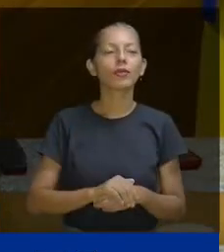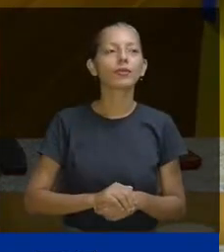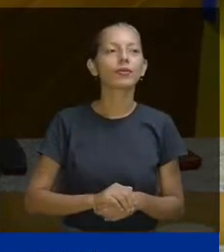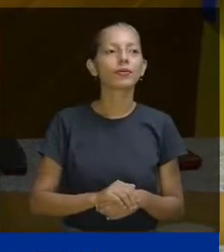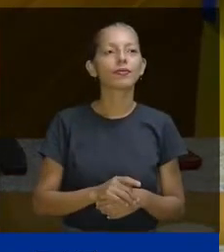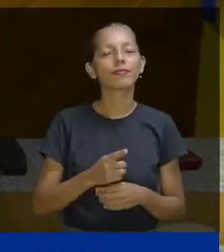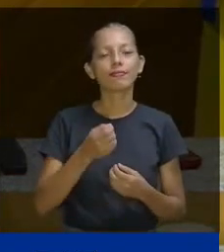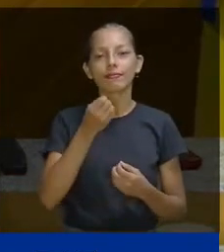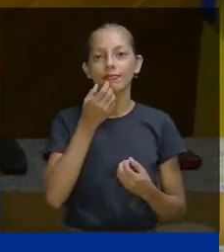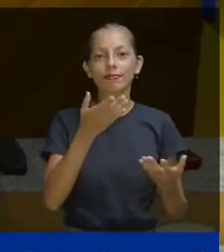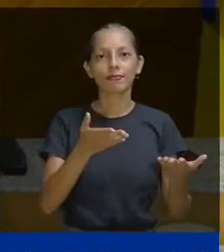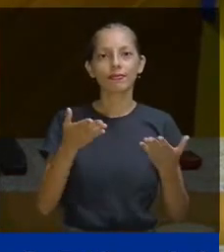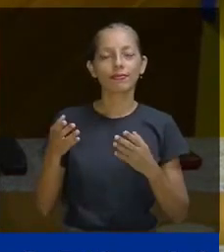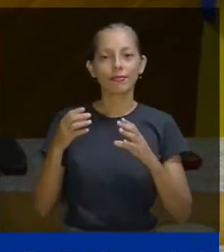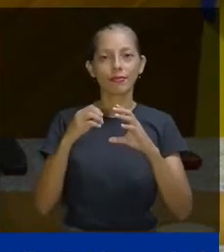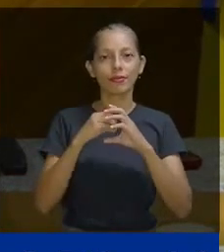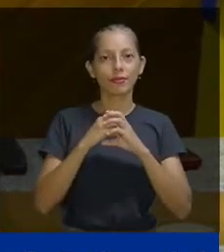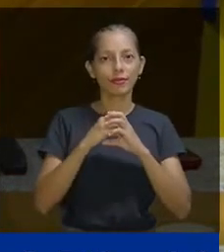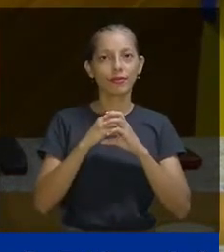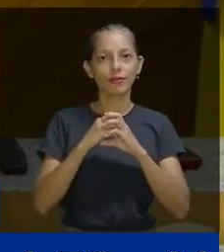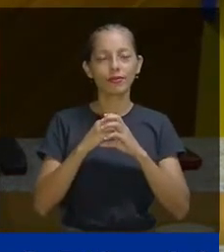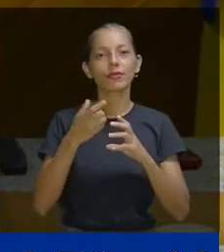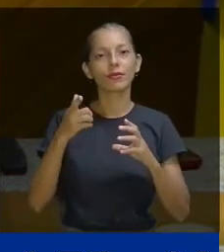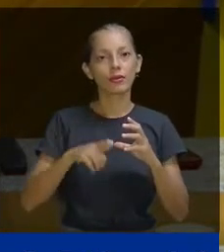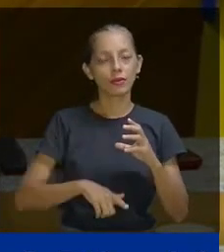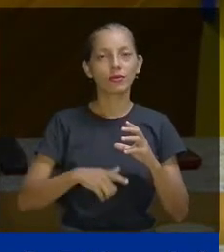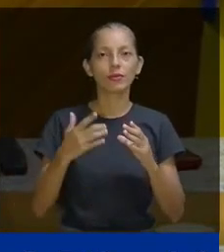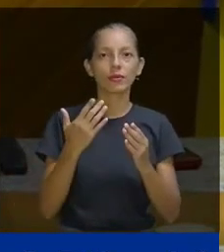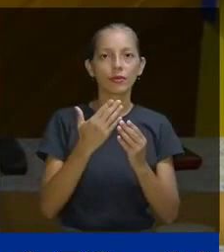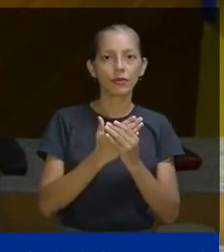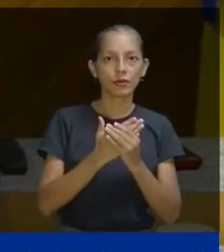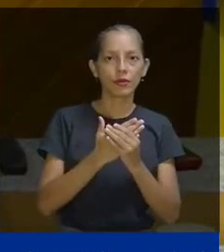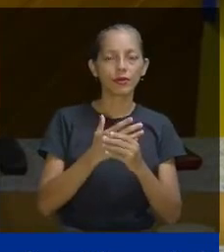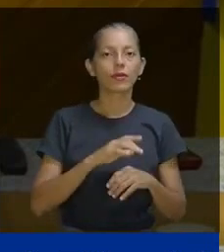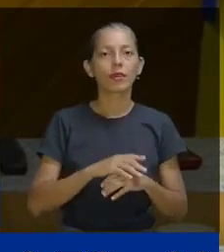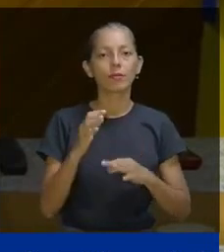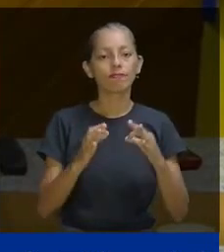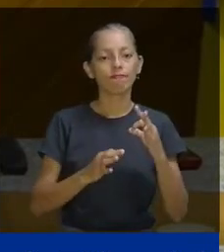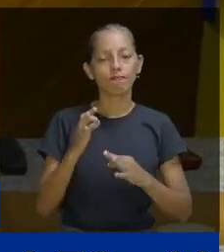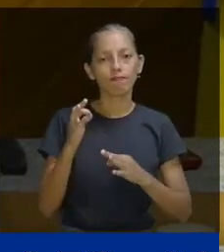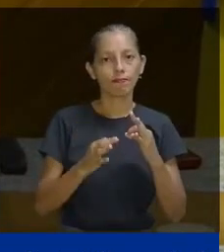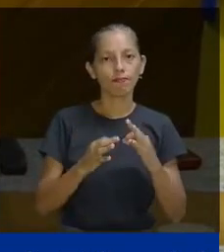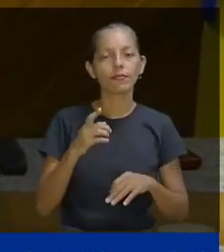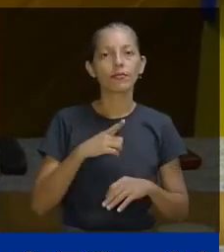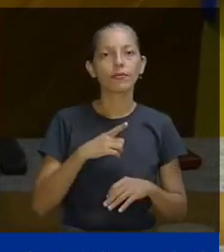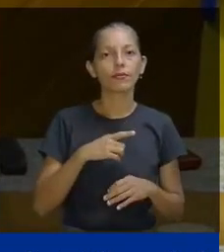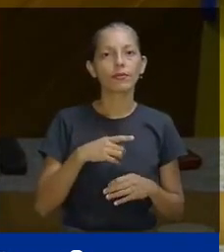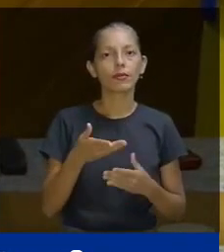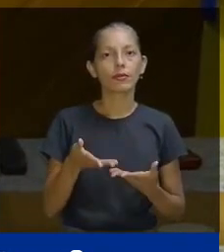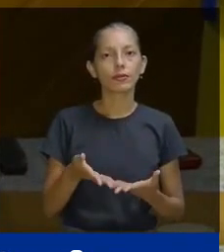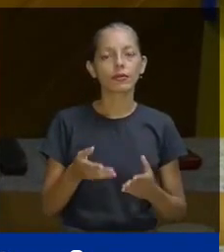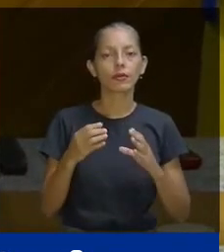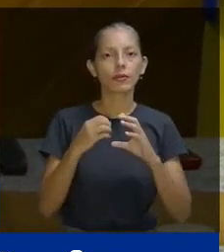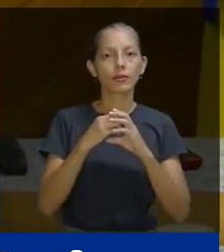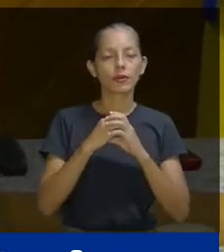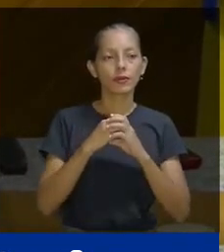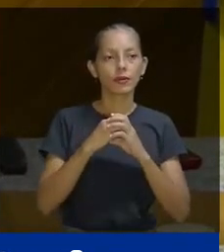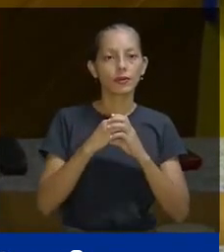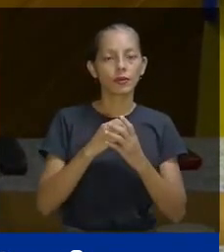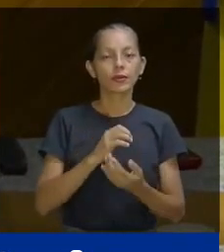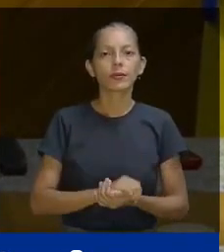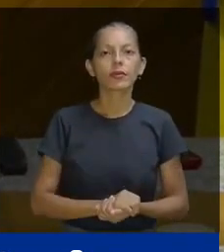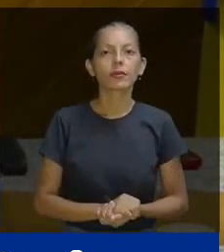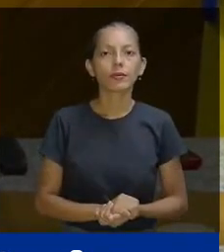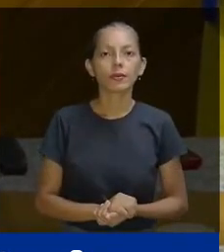Sejam todos bem-vindos ao TRE, mais uma sessão, Foco no hoje uma sessão administrativa Lages, e judiciária do Tribunal da Cidadania e da Democracia